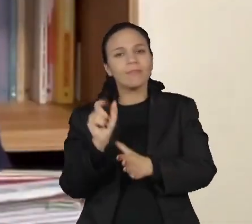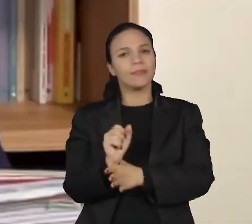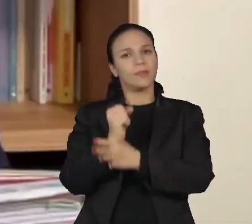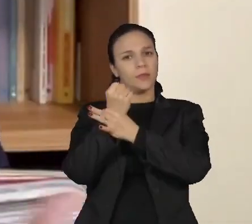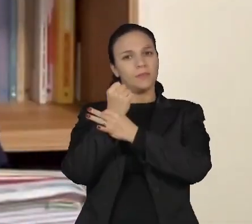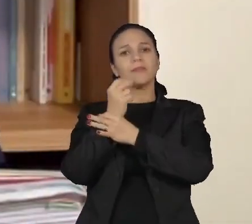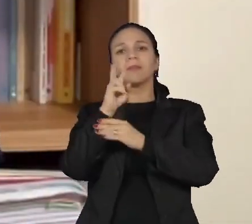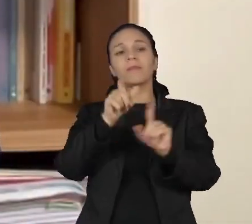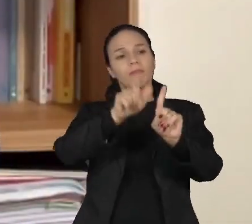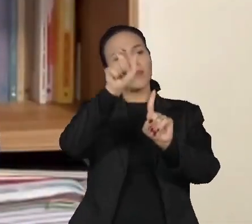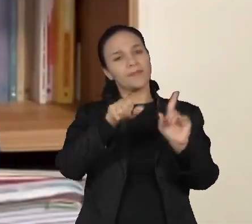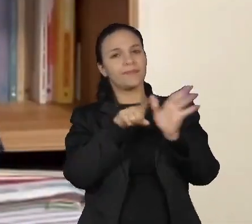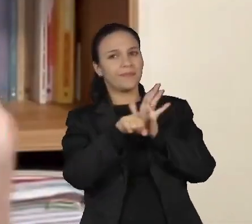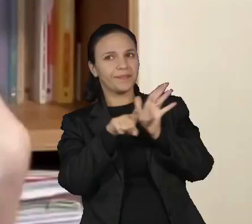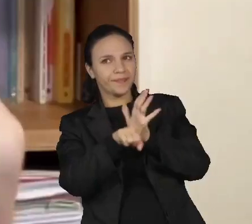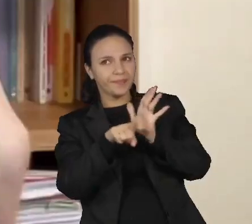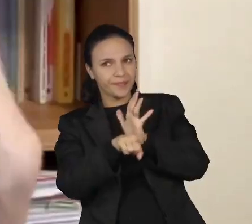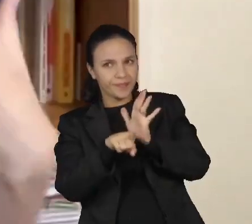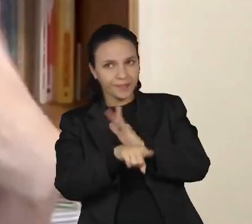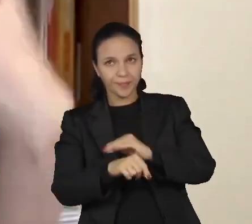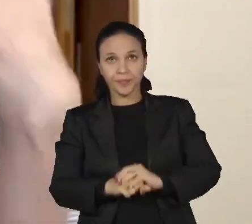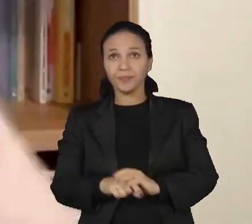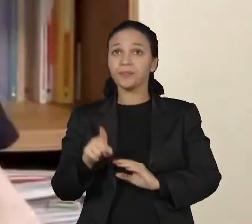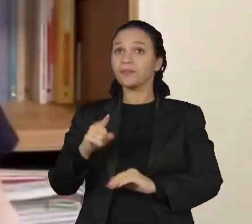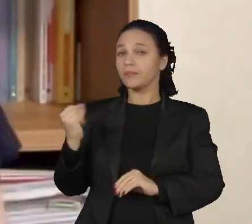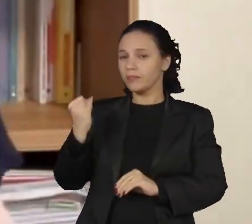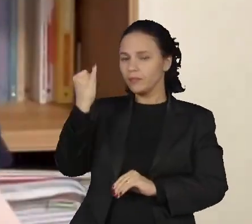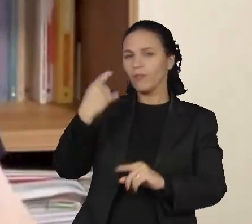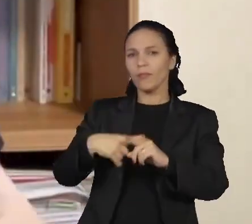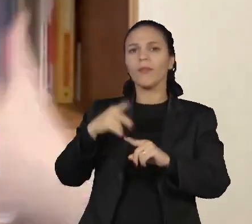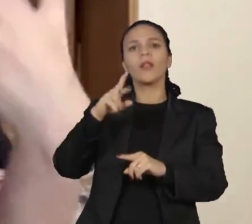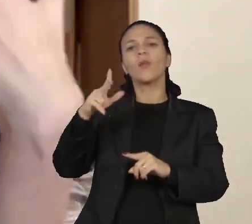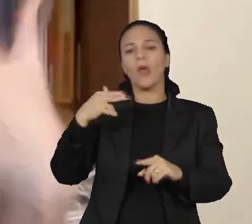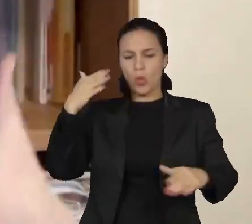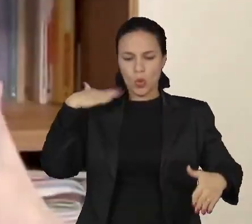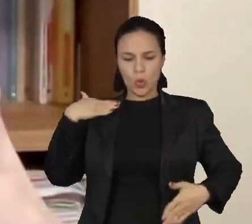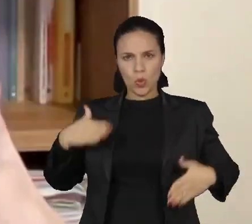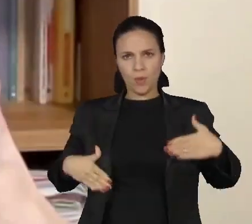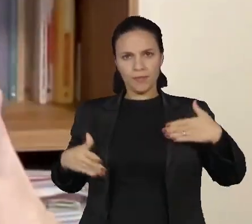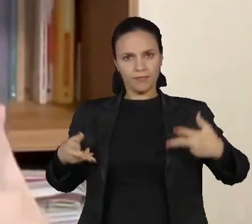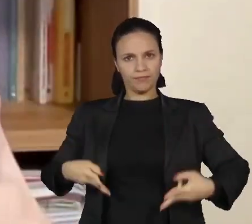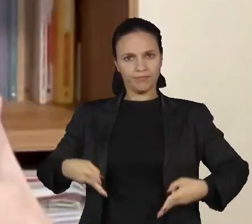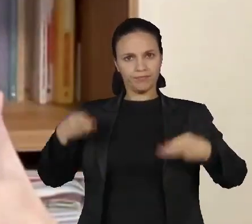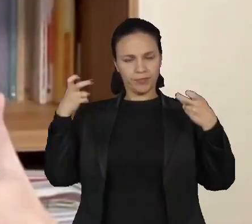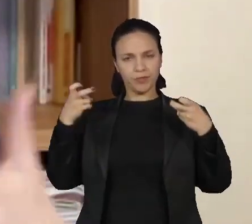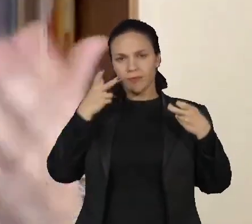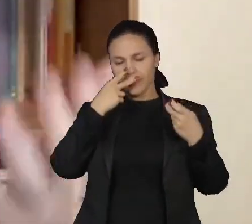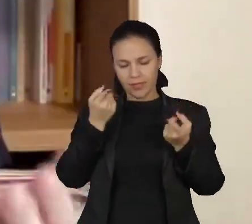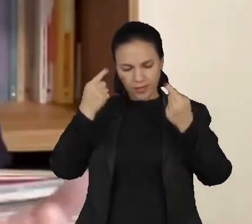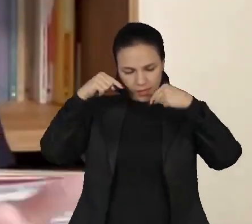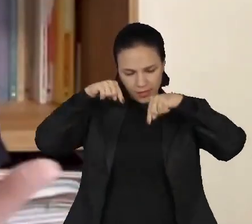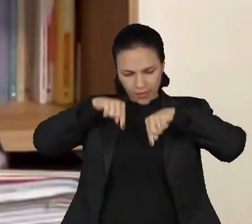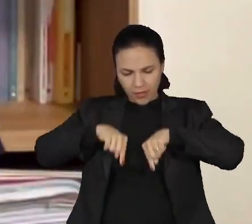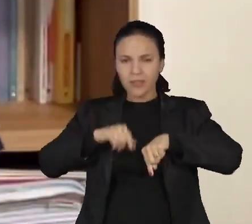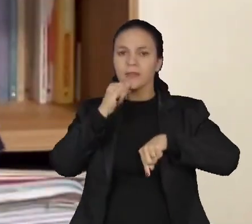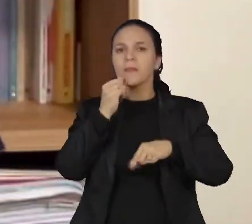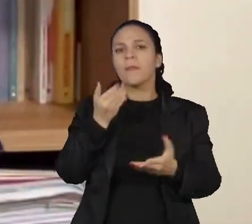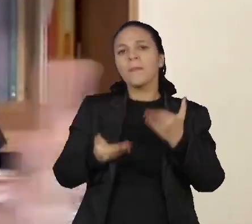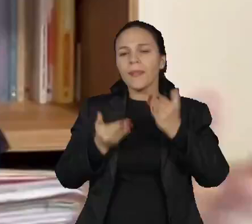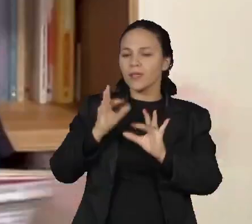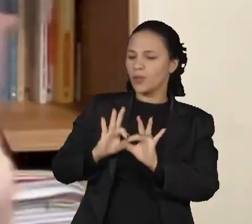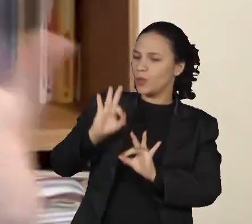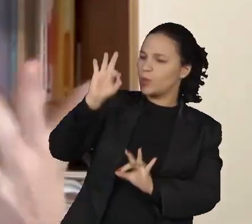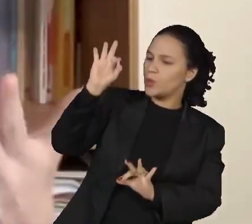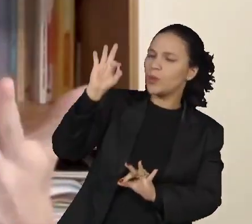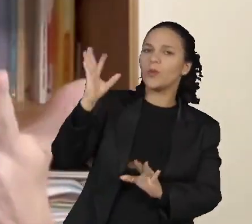própria pessoa. Isso é bastante importante porque hoje a gente não usa os dados do corpo, que a gente chama de dados antropométricos. Peso,